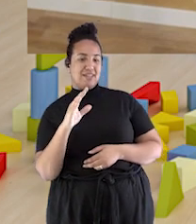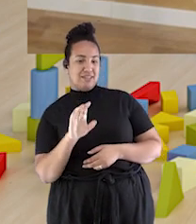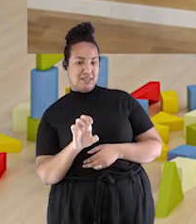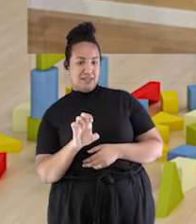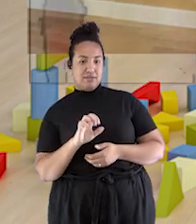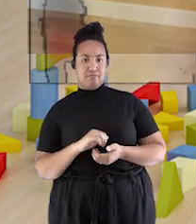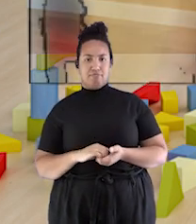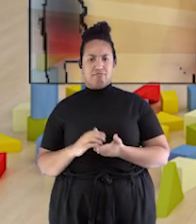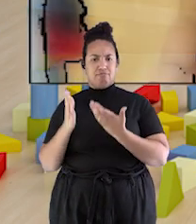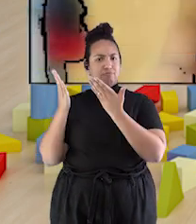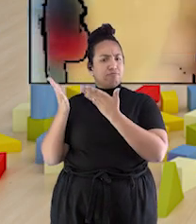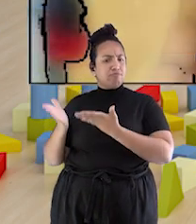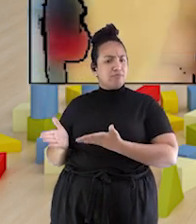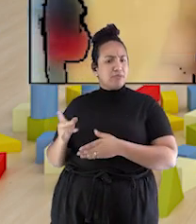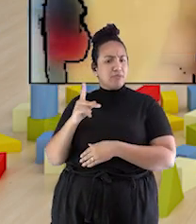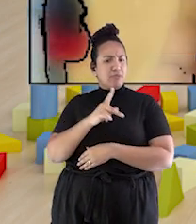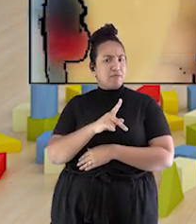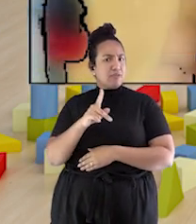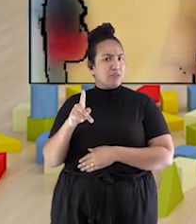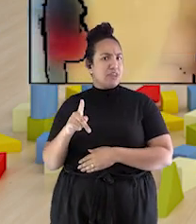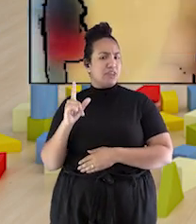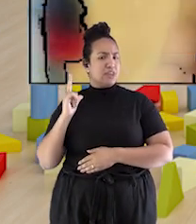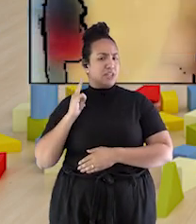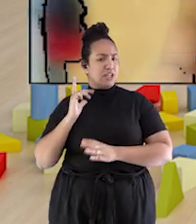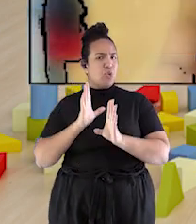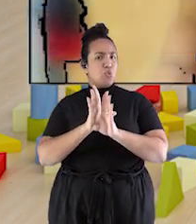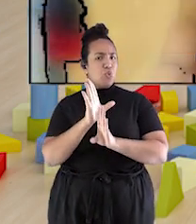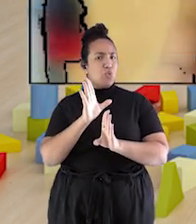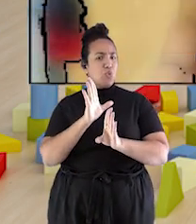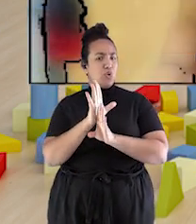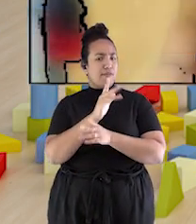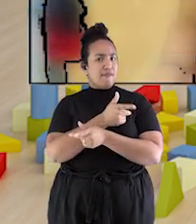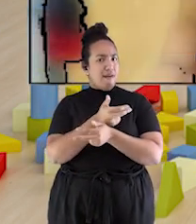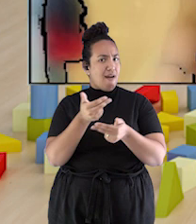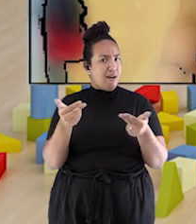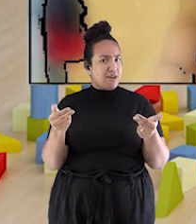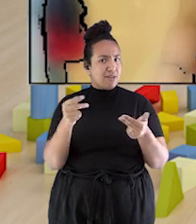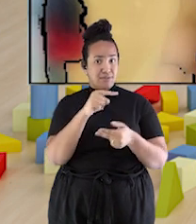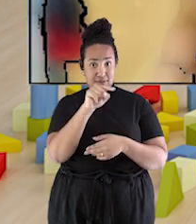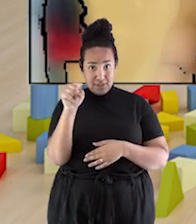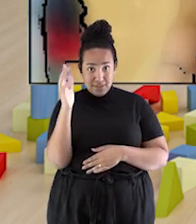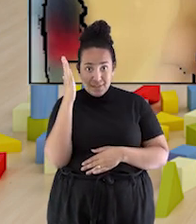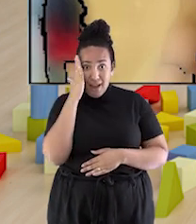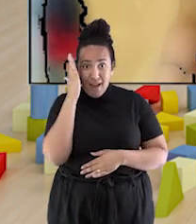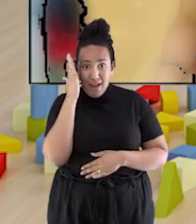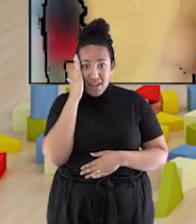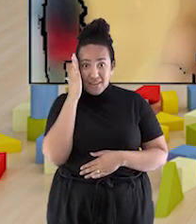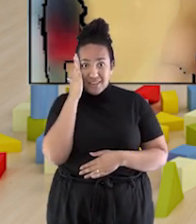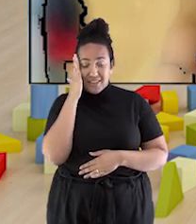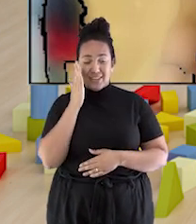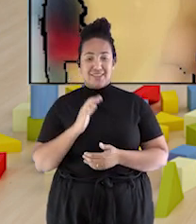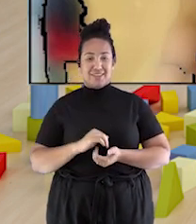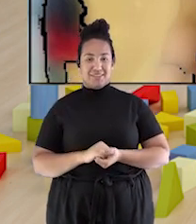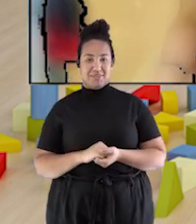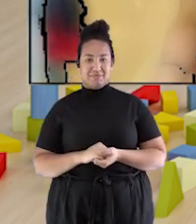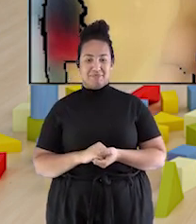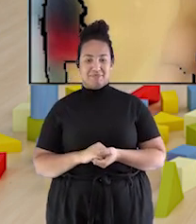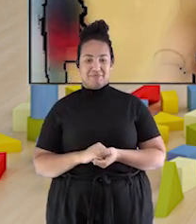Wallace! E essa professora? Sempre tem dicas muito legais. Já sabem quem é?